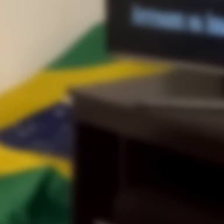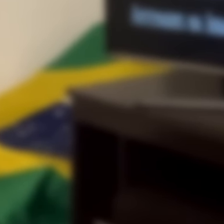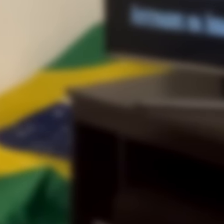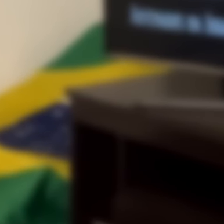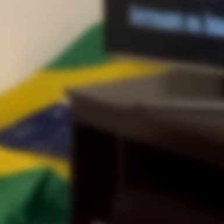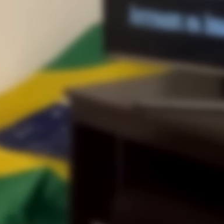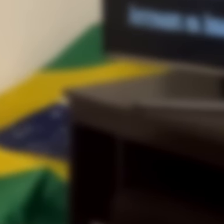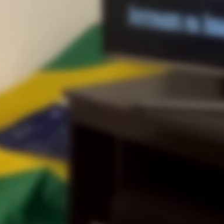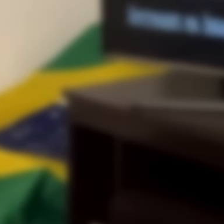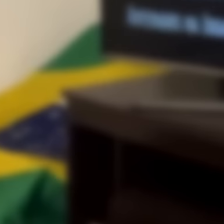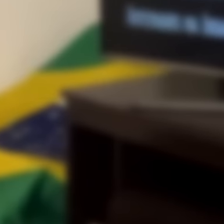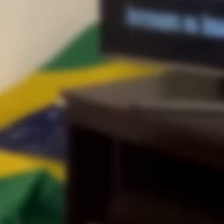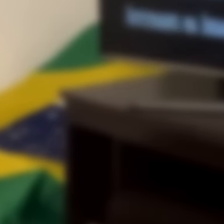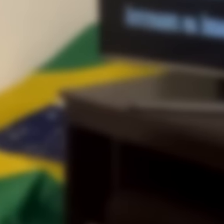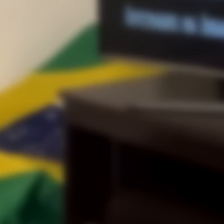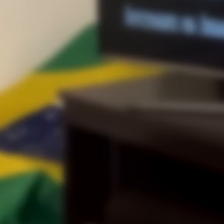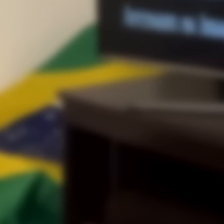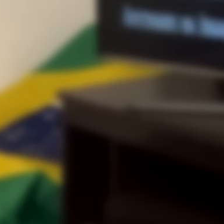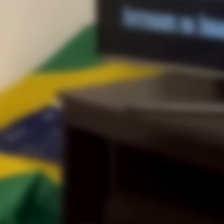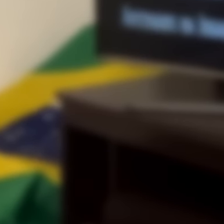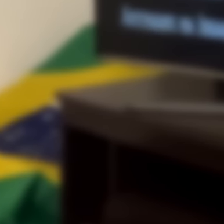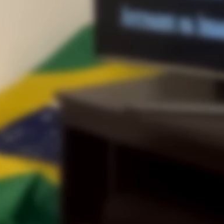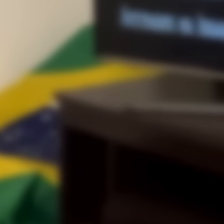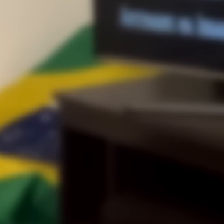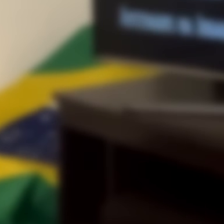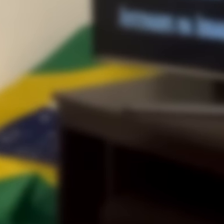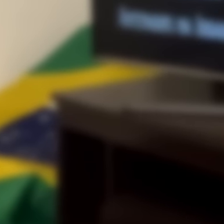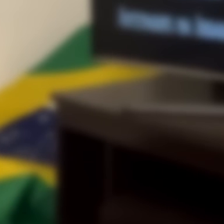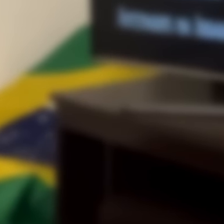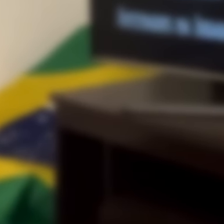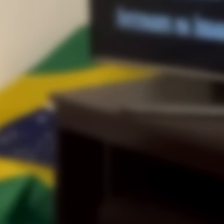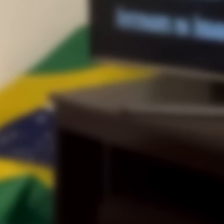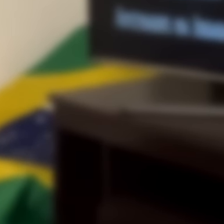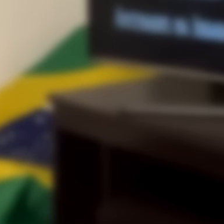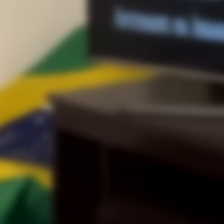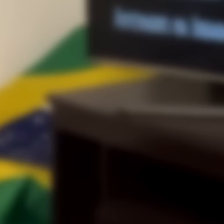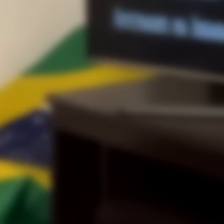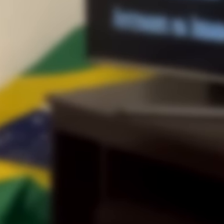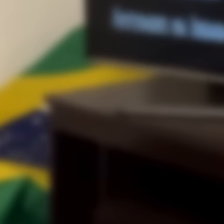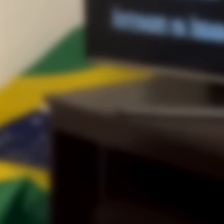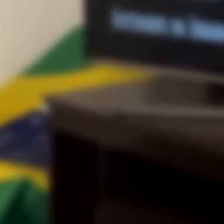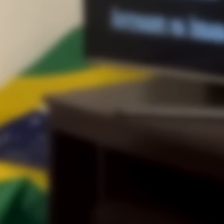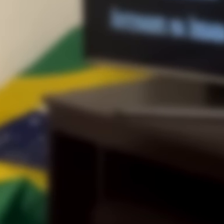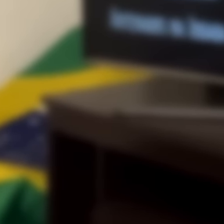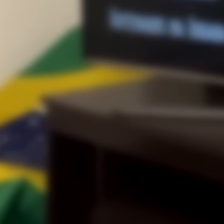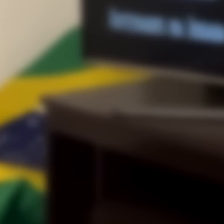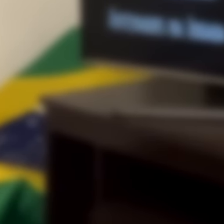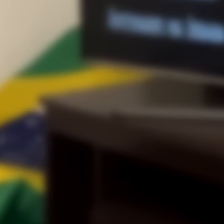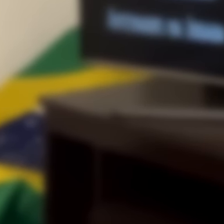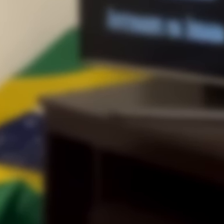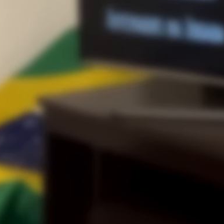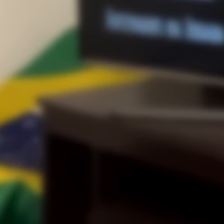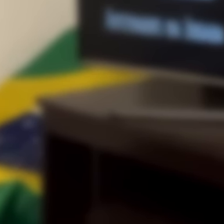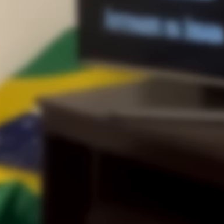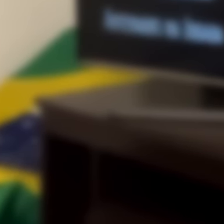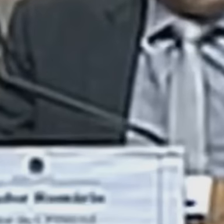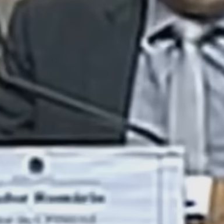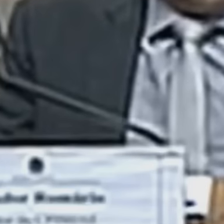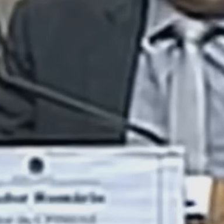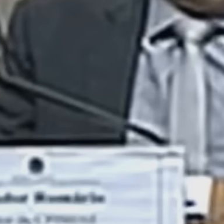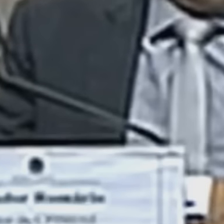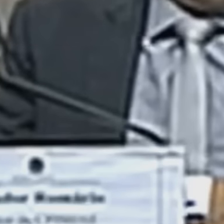se não vale a pena ser vagabundo nesse país? Se vale ou se não vale a pena ser desonesto no